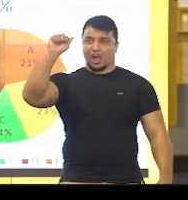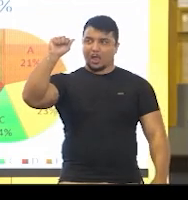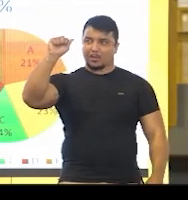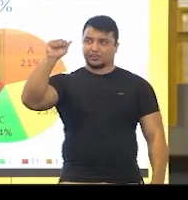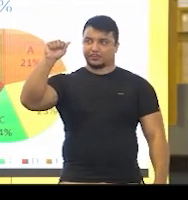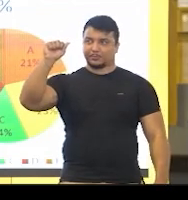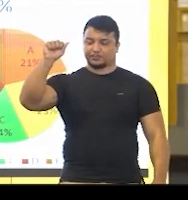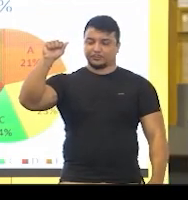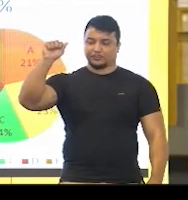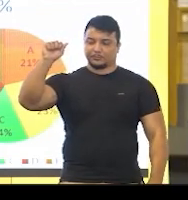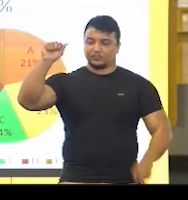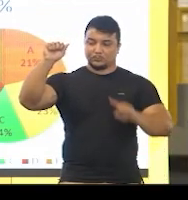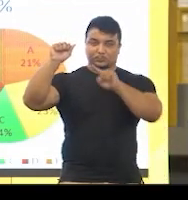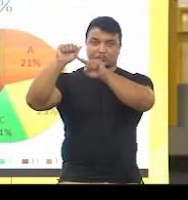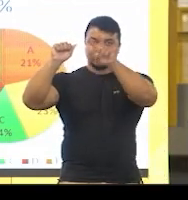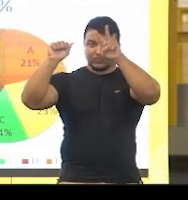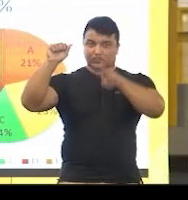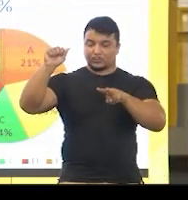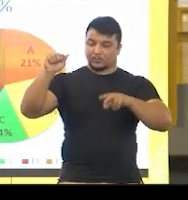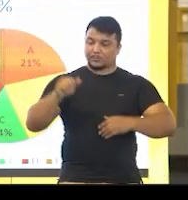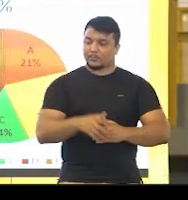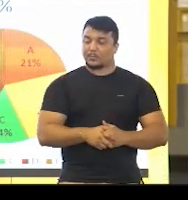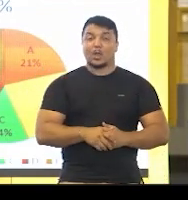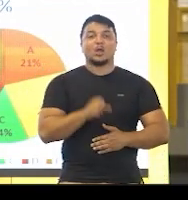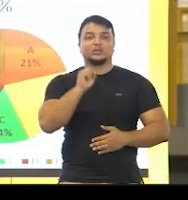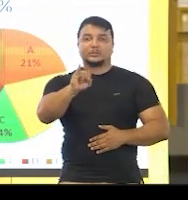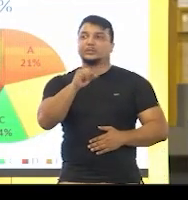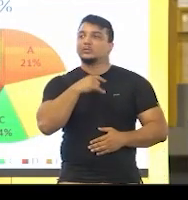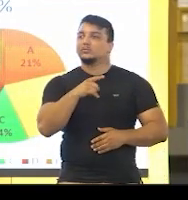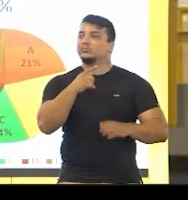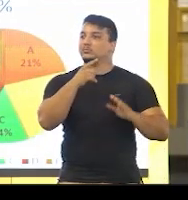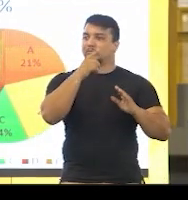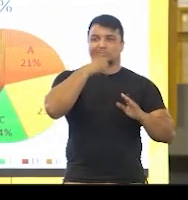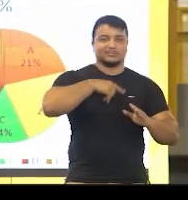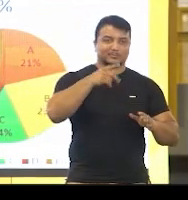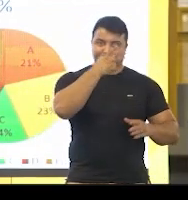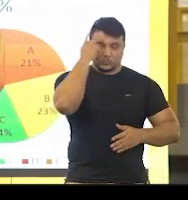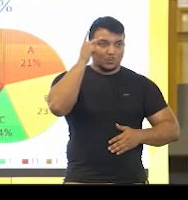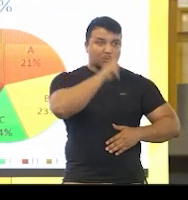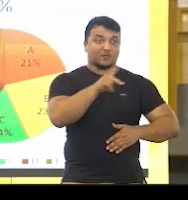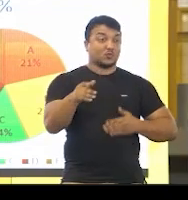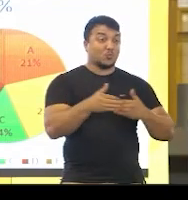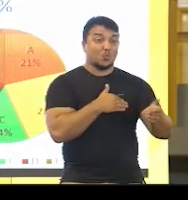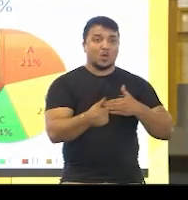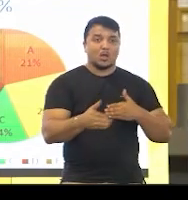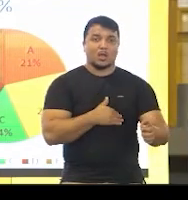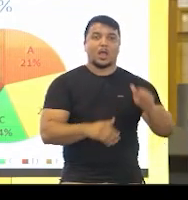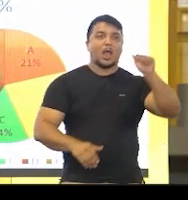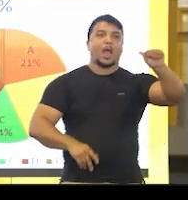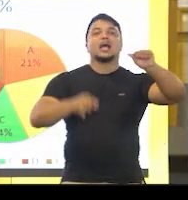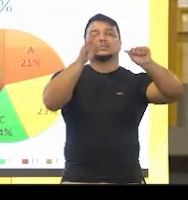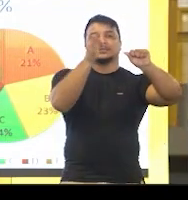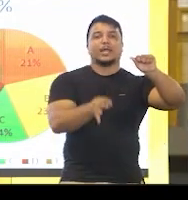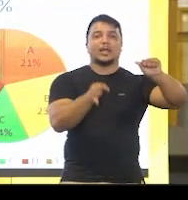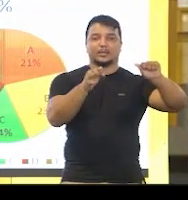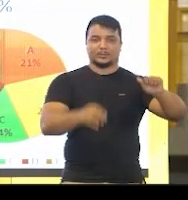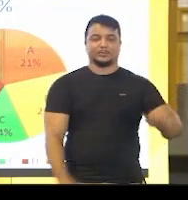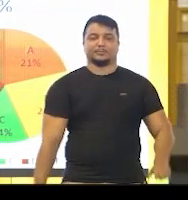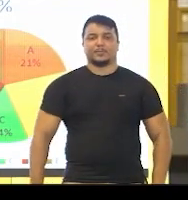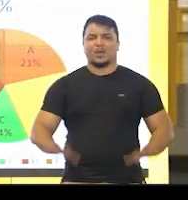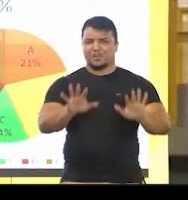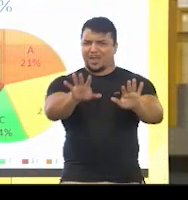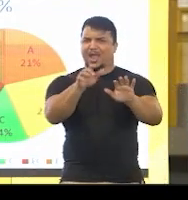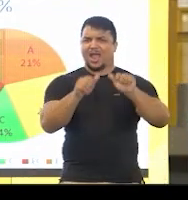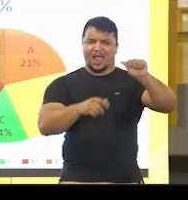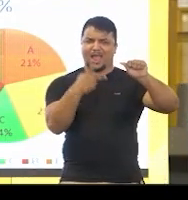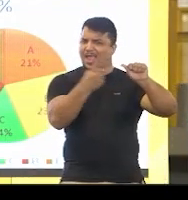A. Ó, se fosse qualquer professor que tivesse dando essa aula para vocês, ele dizia assim, a A está certa. Mas